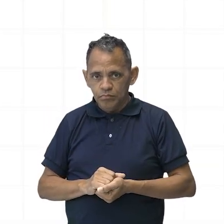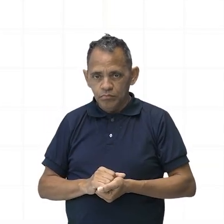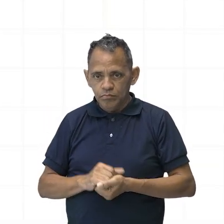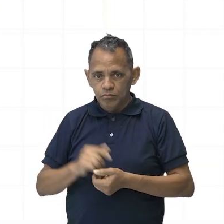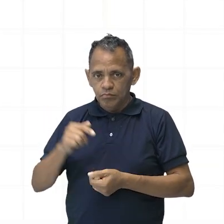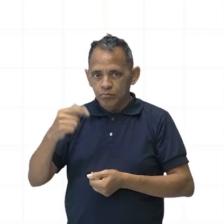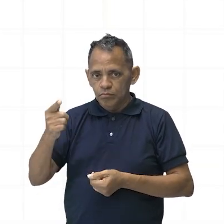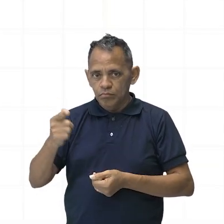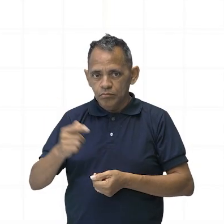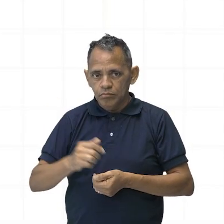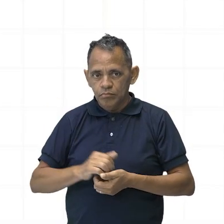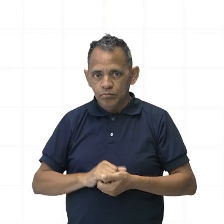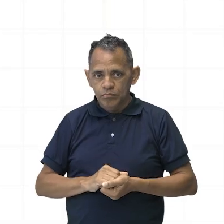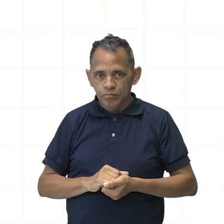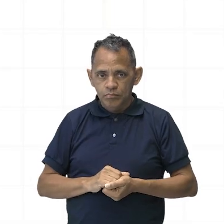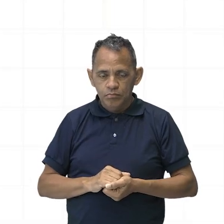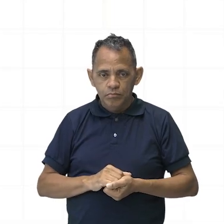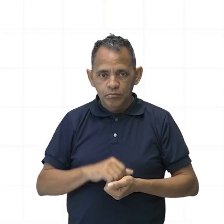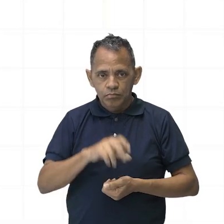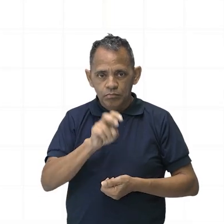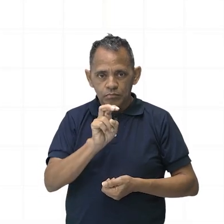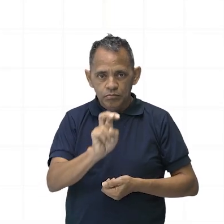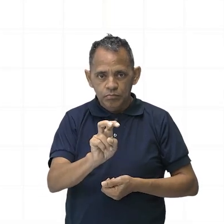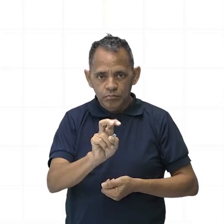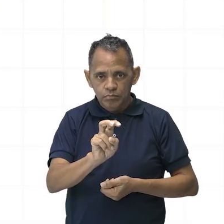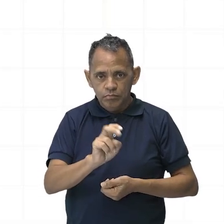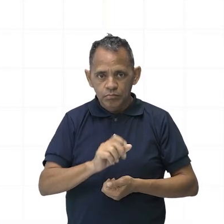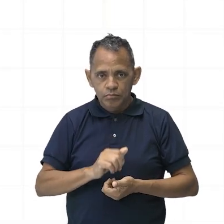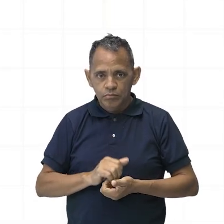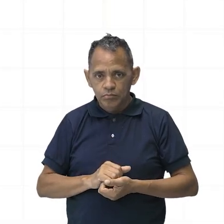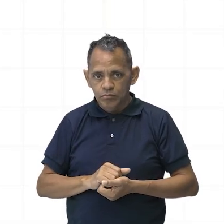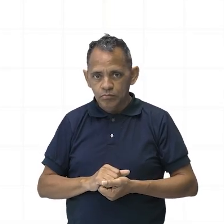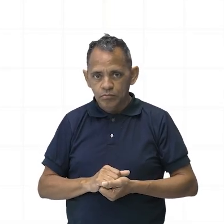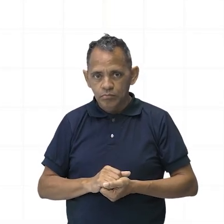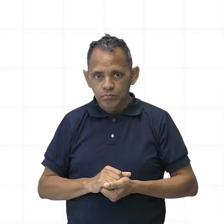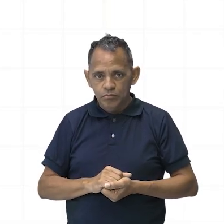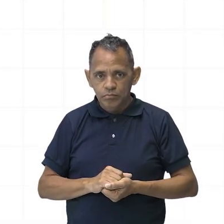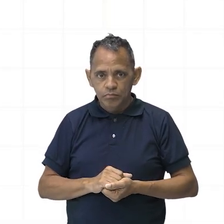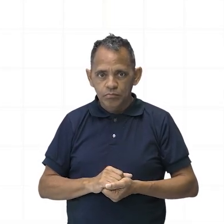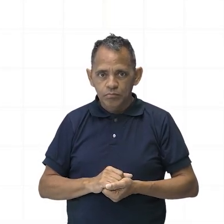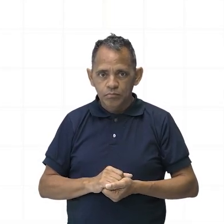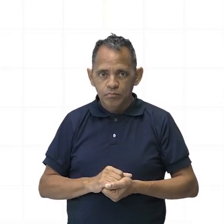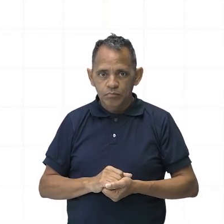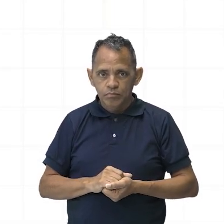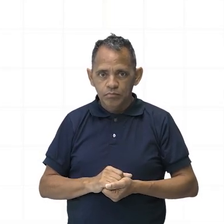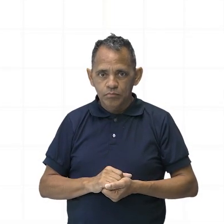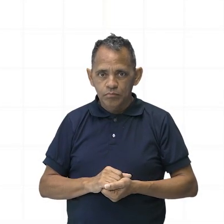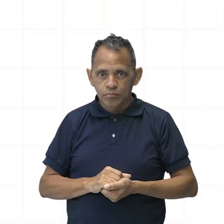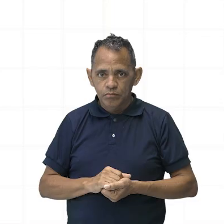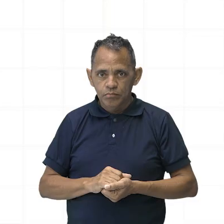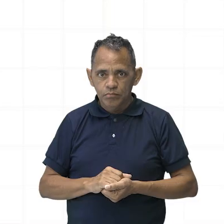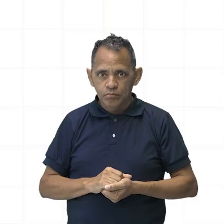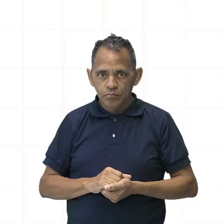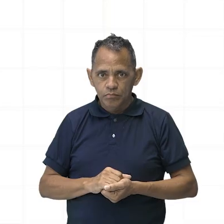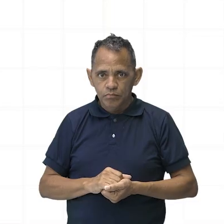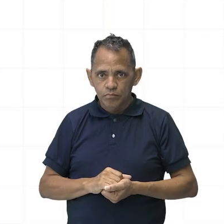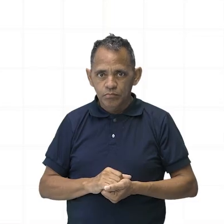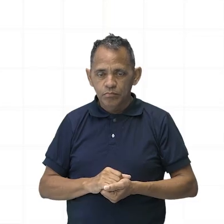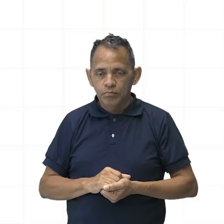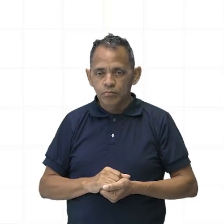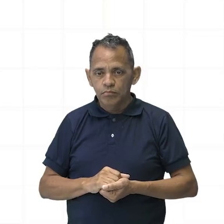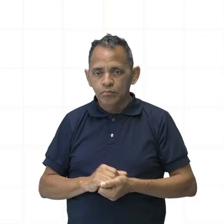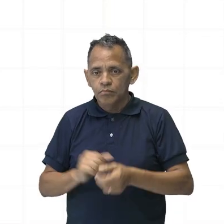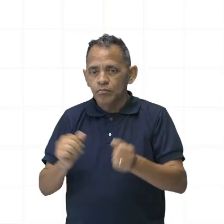A próxima, 5. Tem a altura 5. Então, até a altura 5.